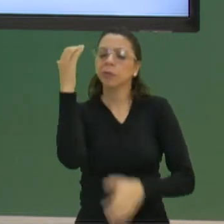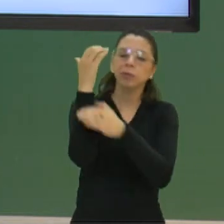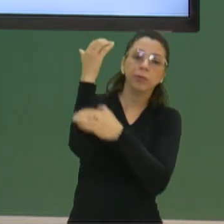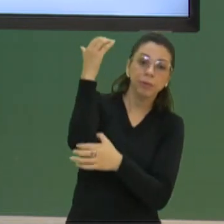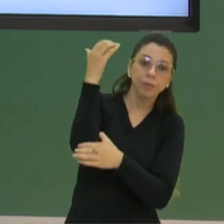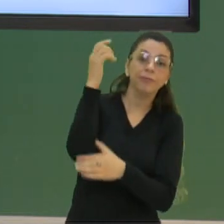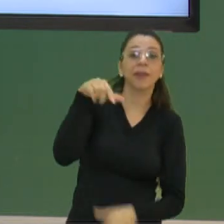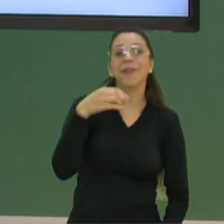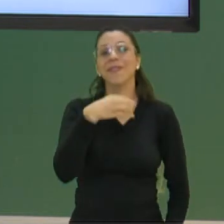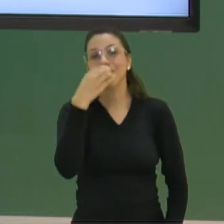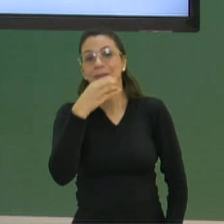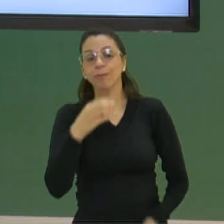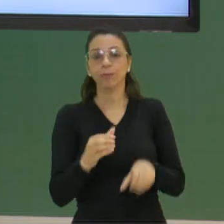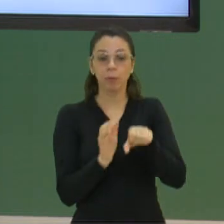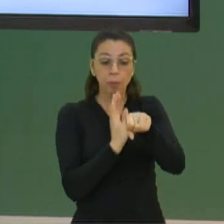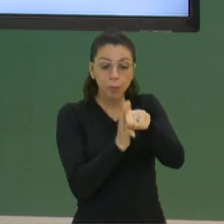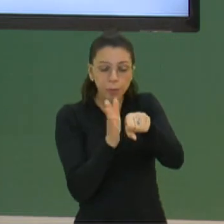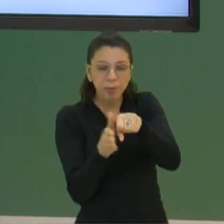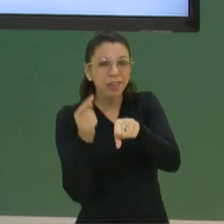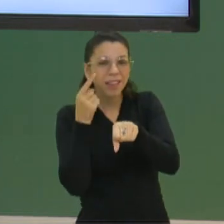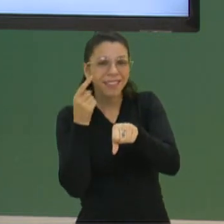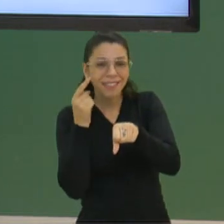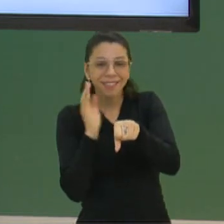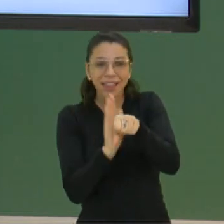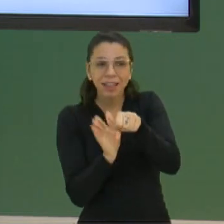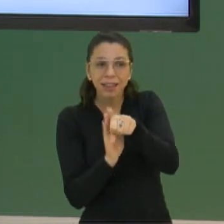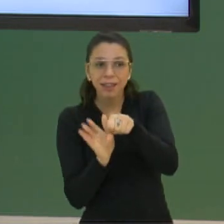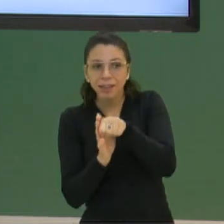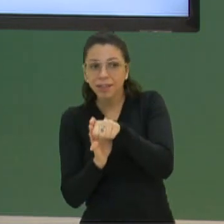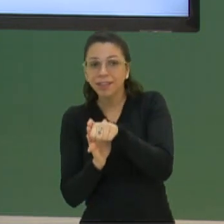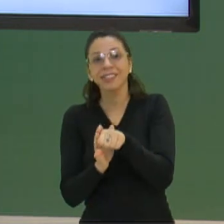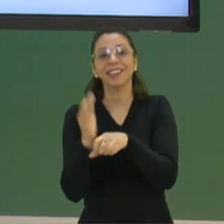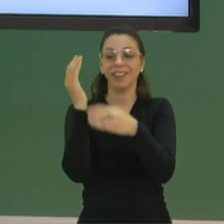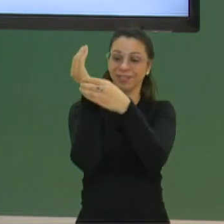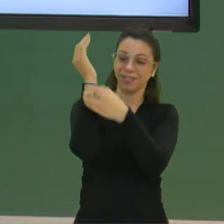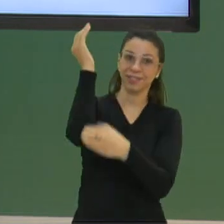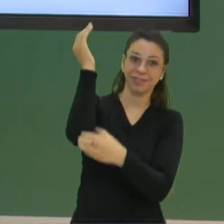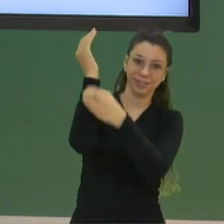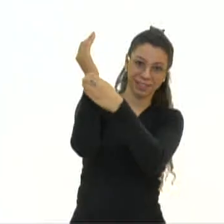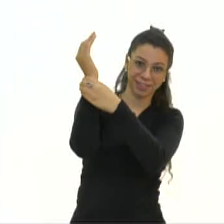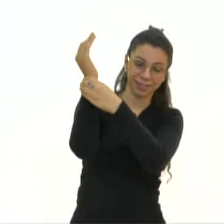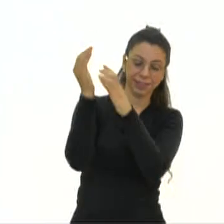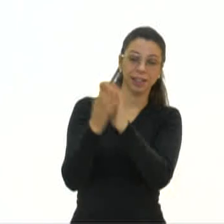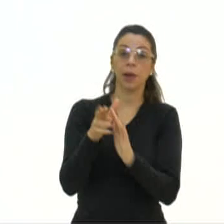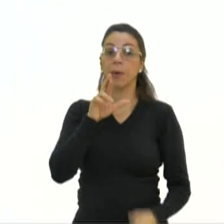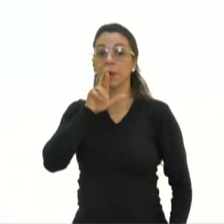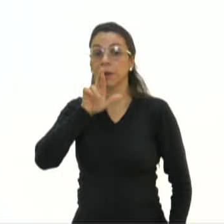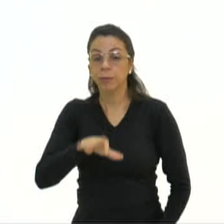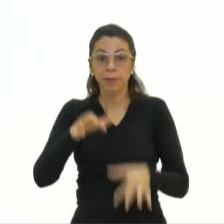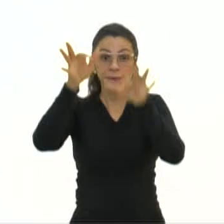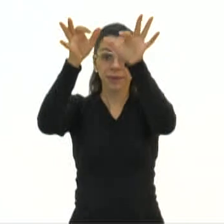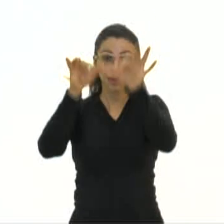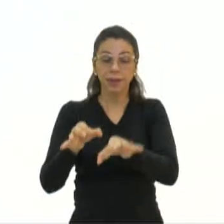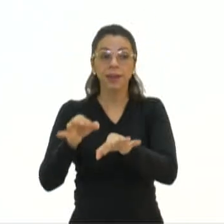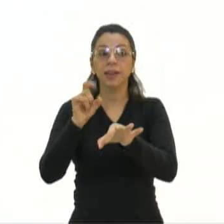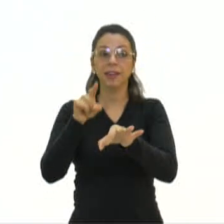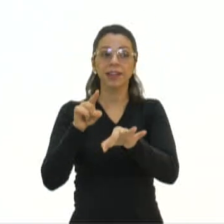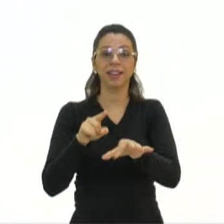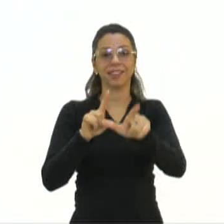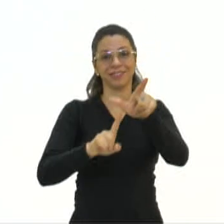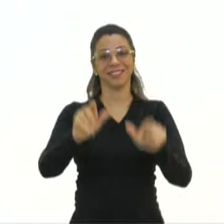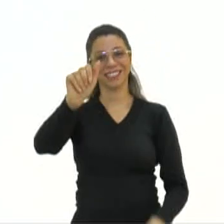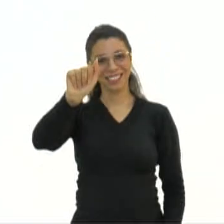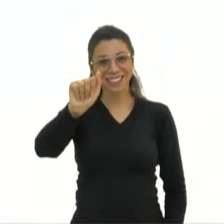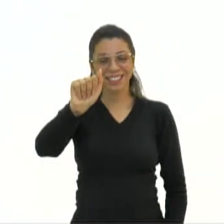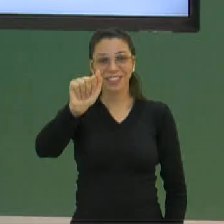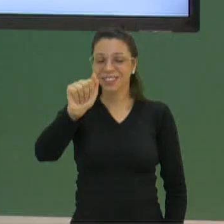E a cebola, a gente já falou que ela é um caule. Então, a resposta certa desse exercício era a letra